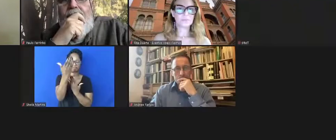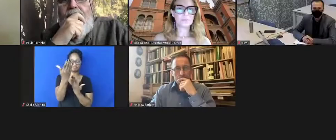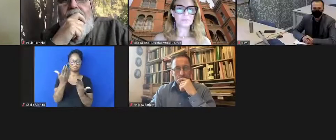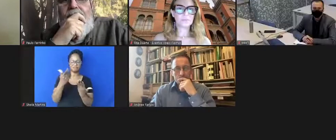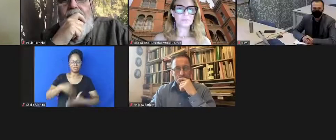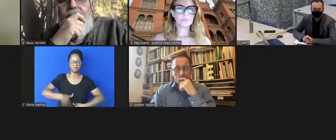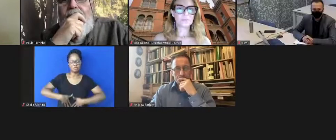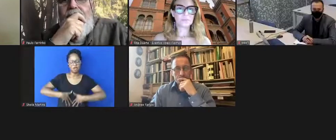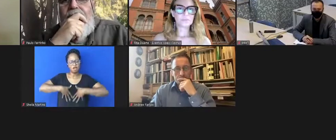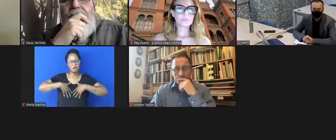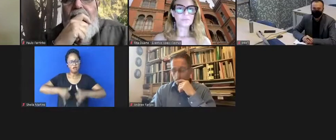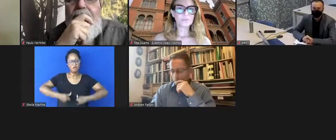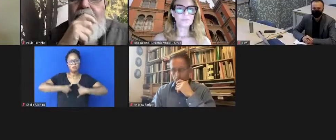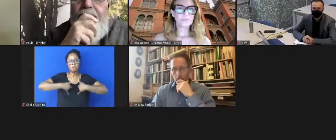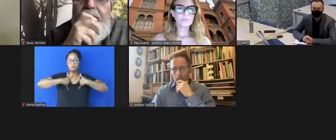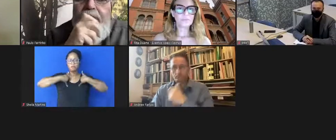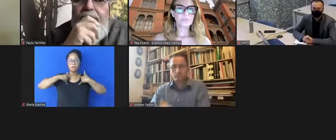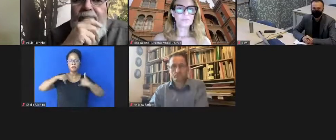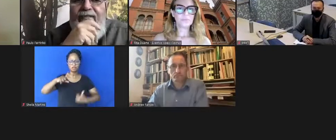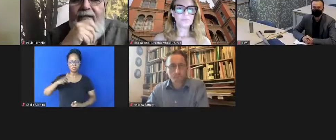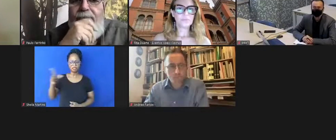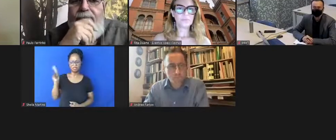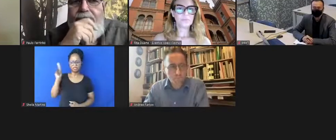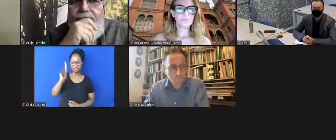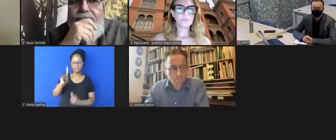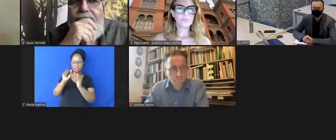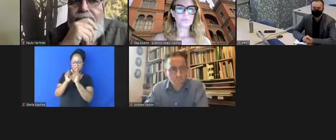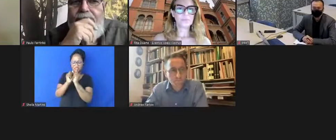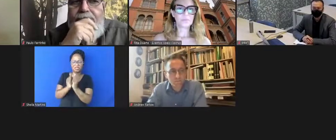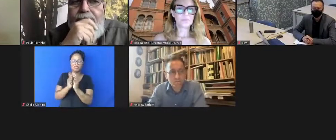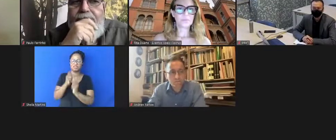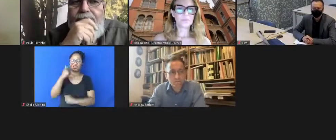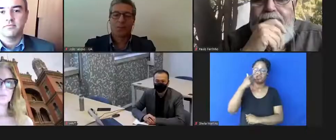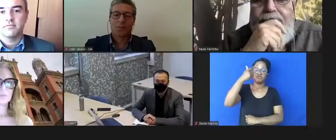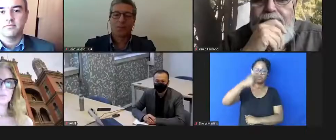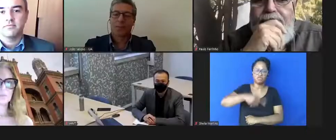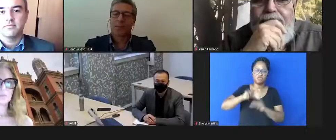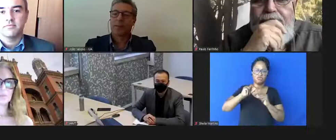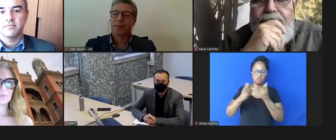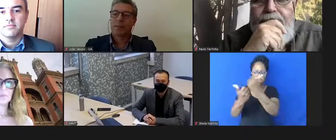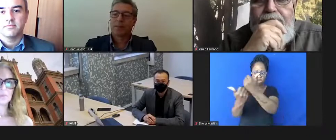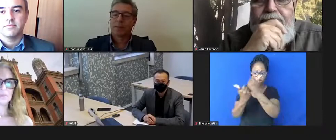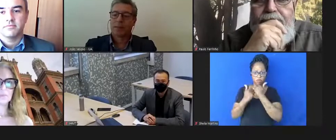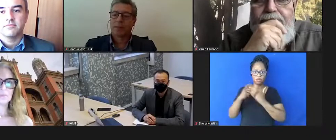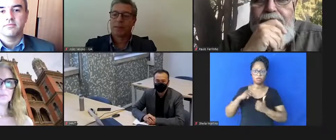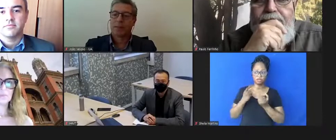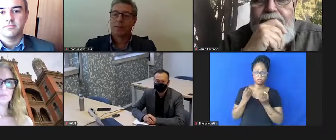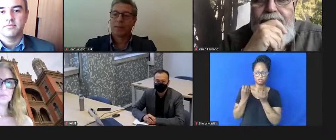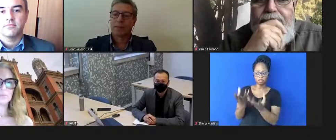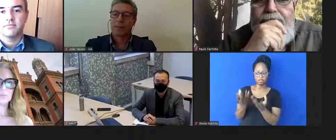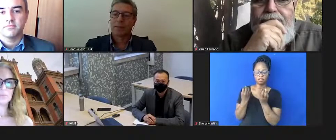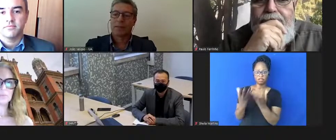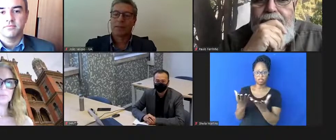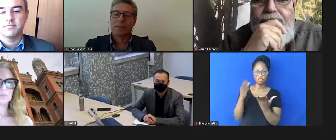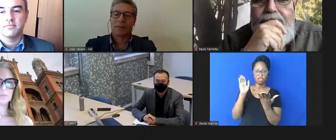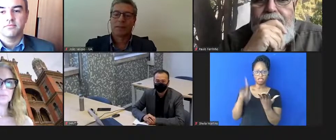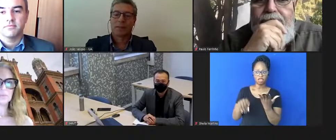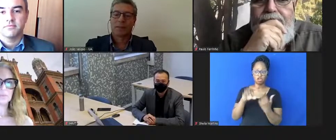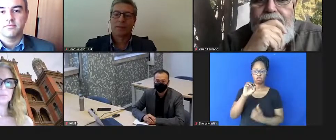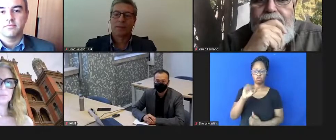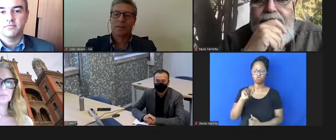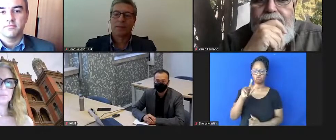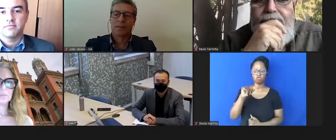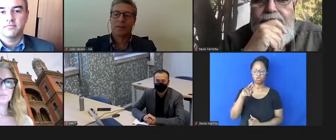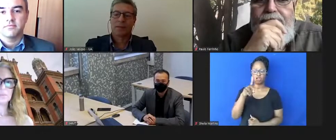para nós todos tê-lo aqui conosco, reforça o apoio que tem sido dado pelo Consulado, o fortalecimento